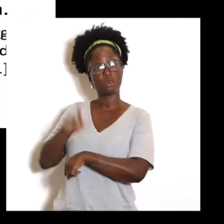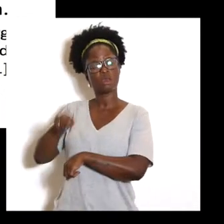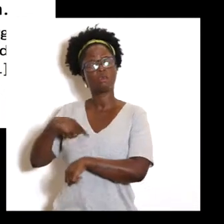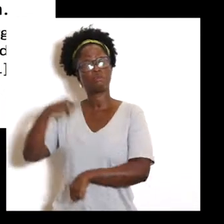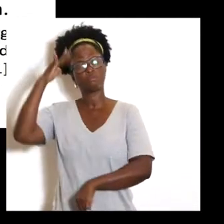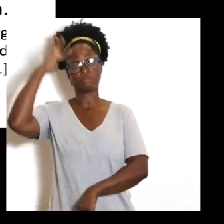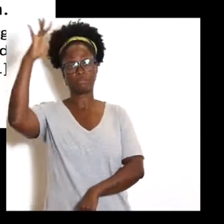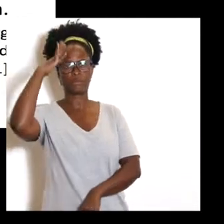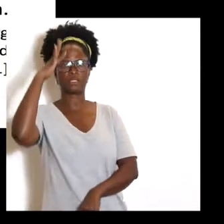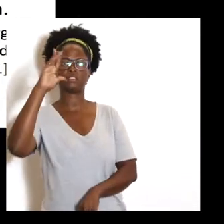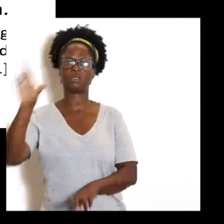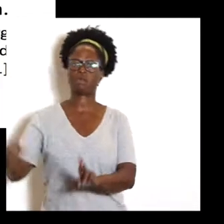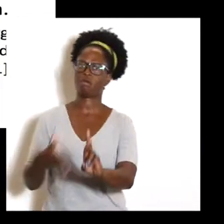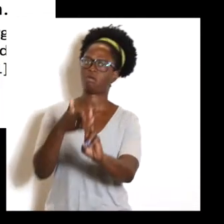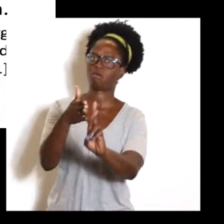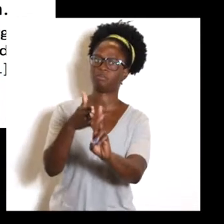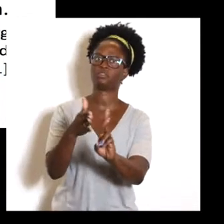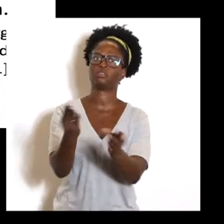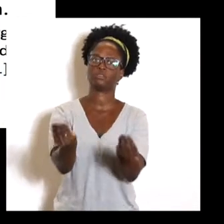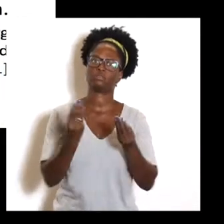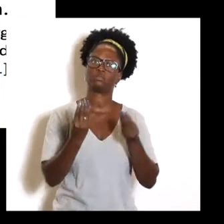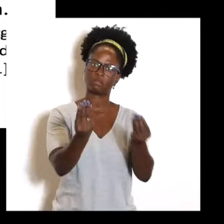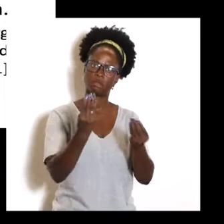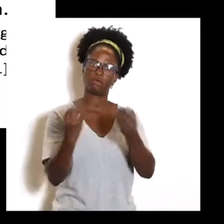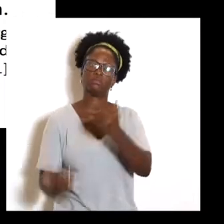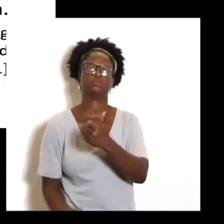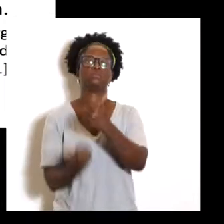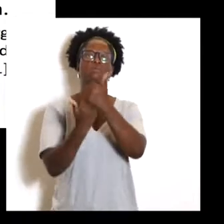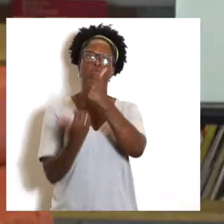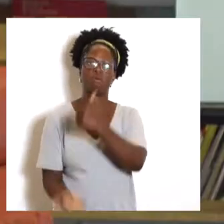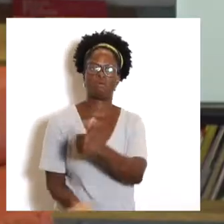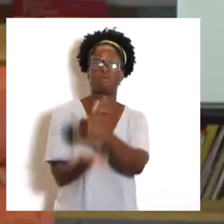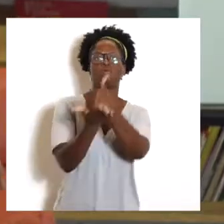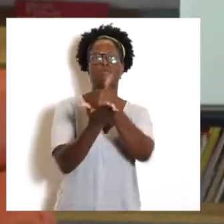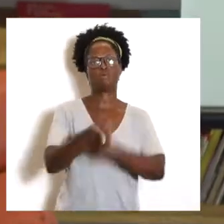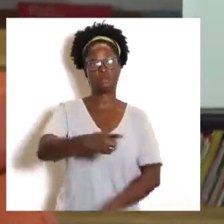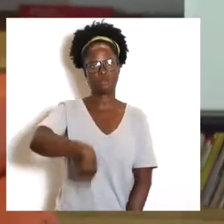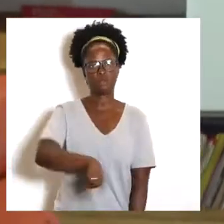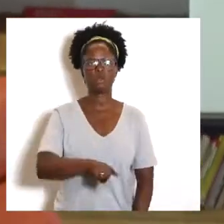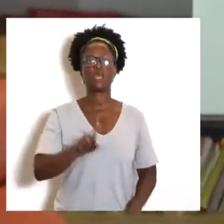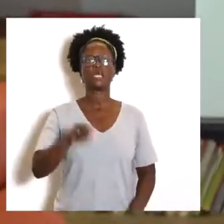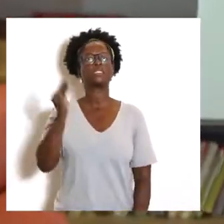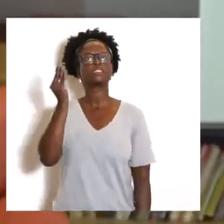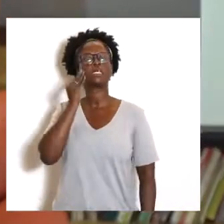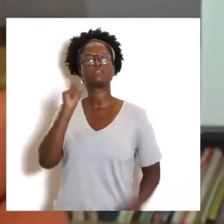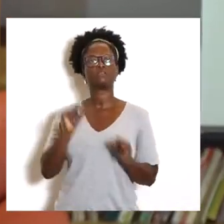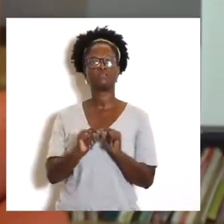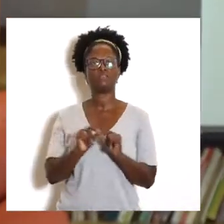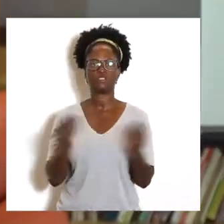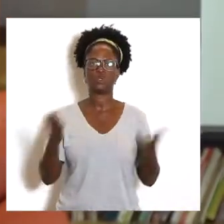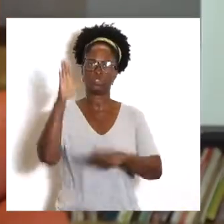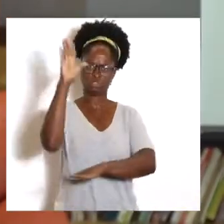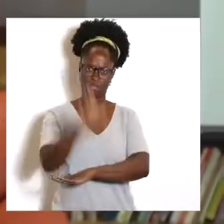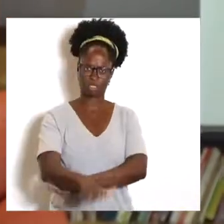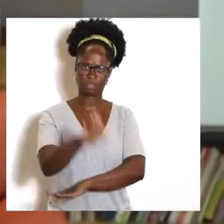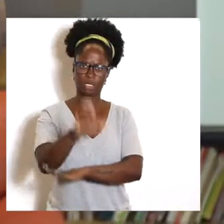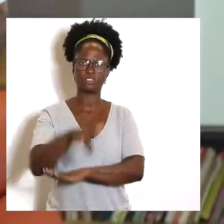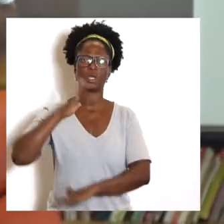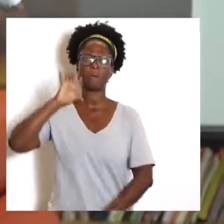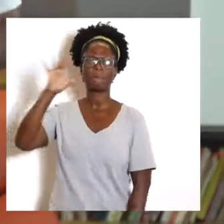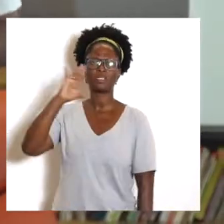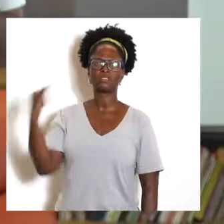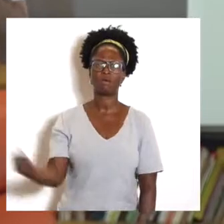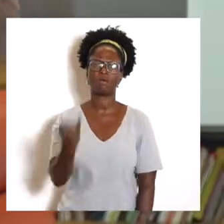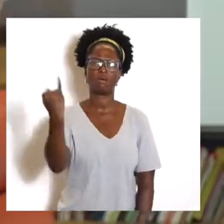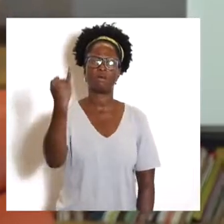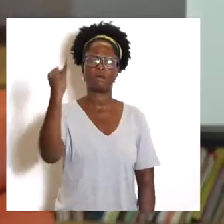de representação que lhes dão suporte e sustentação e quem vai tentar fazer nessa tarde de hoje pensando fundamentalmente